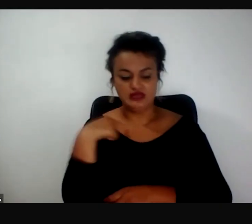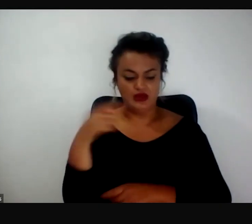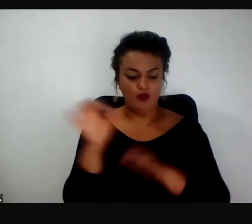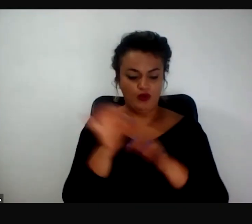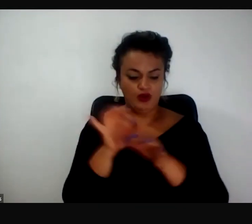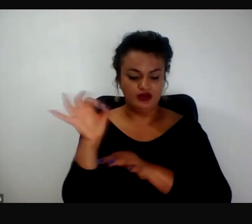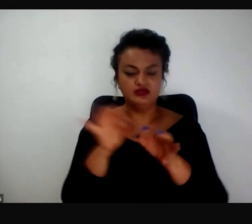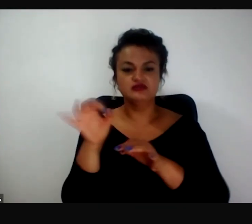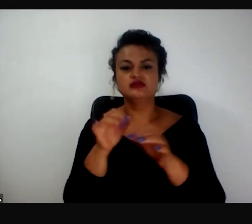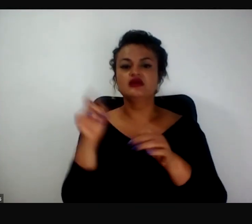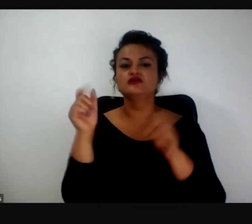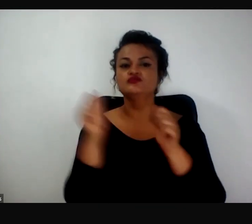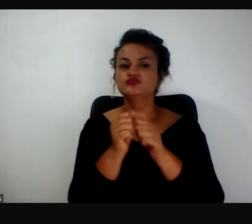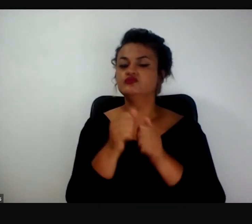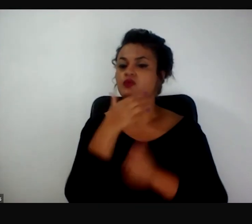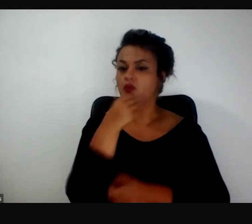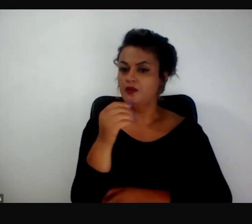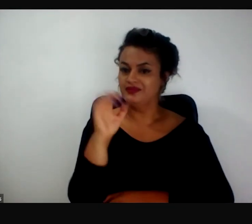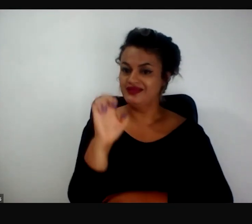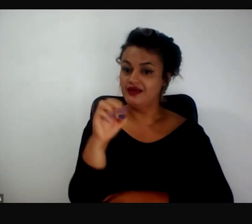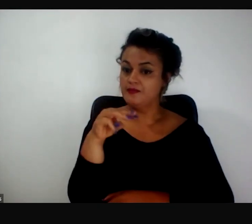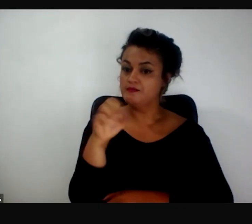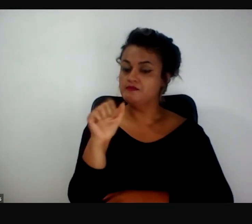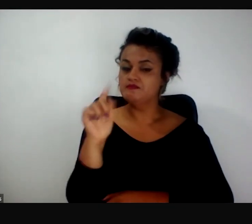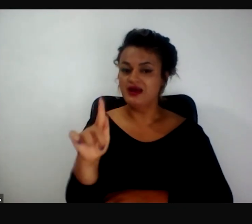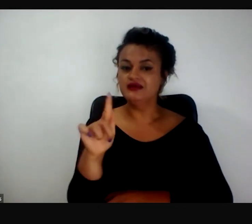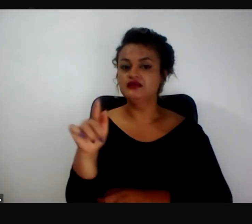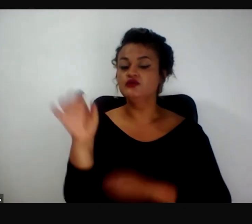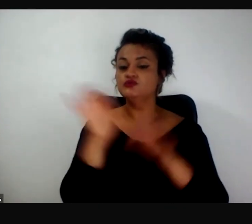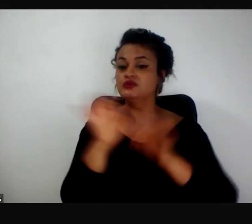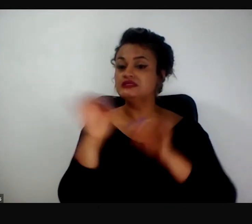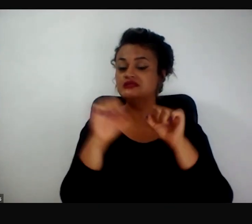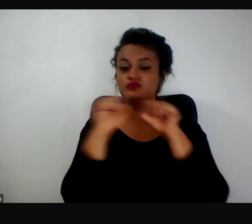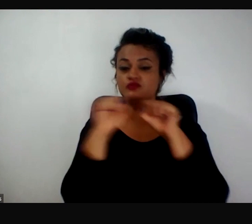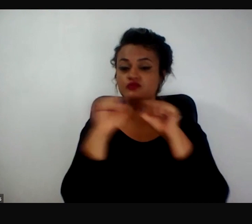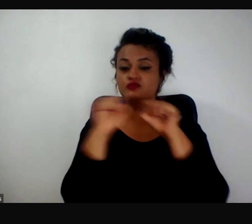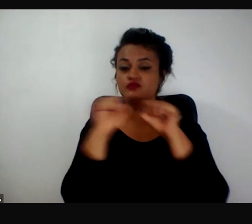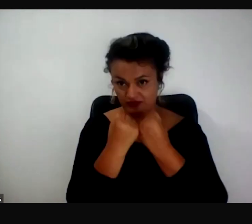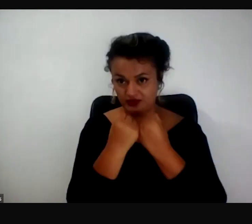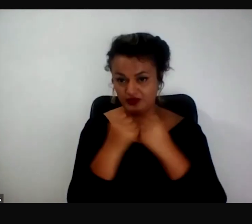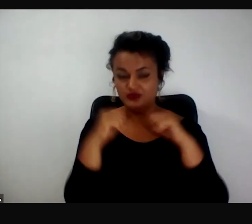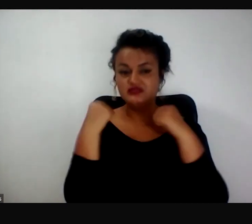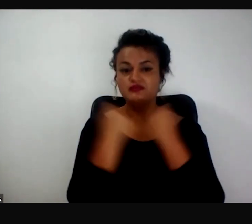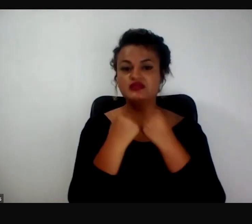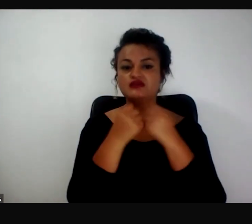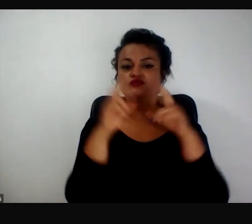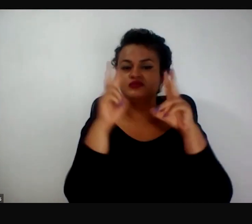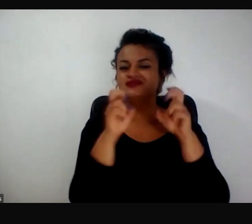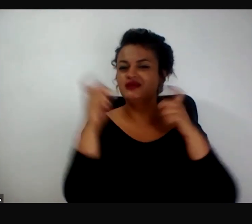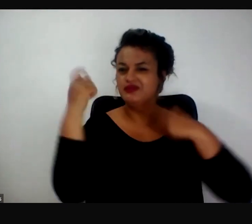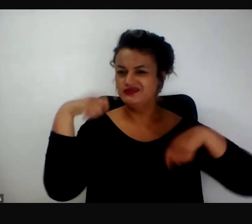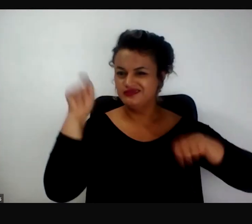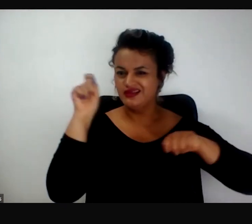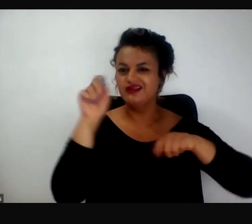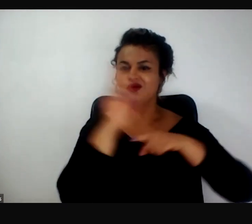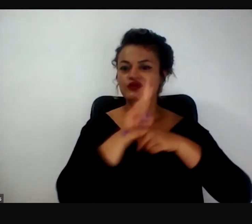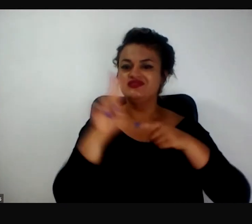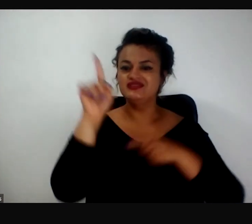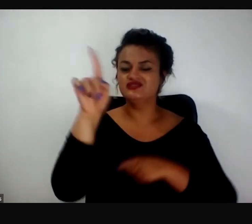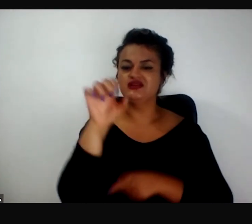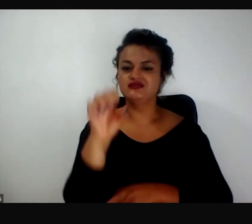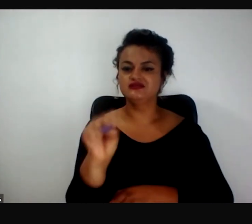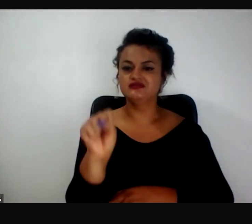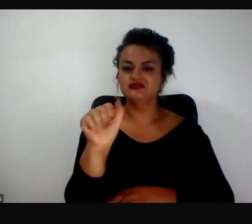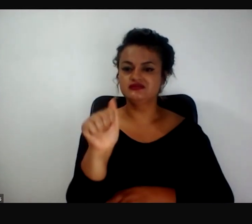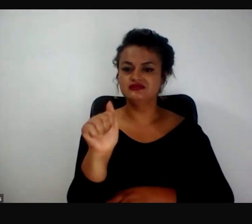nosso antigo diretor aqui da EMAG, nós organizamos um seminário sobre o direito espanhol na Universidade de Salamanca, levamos cerca de